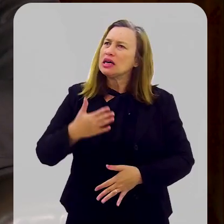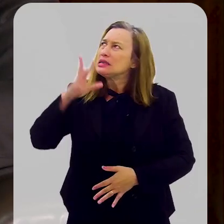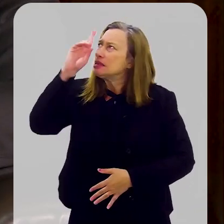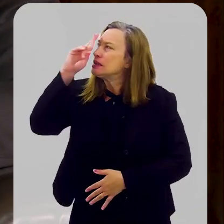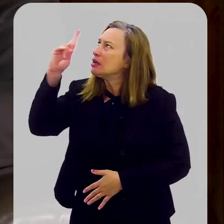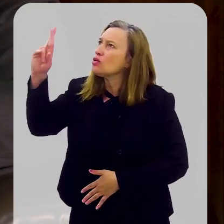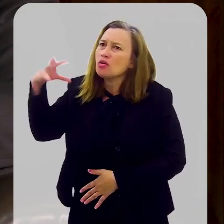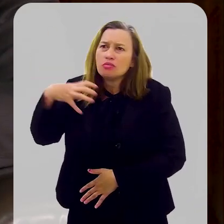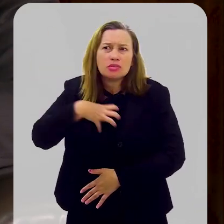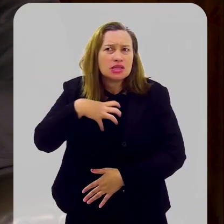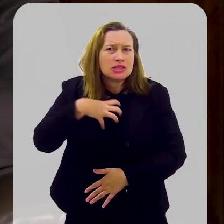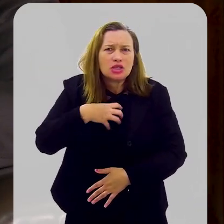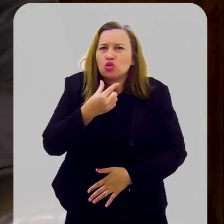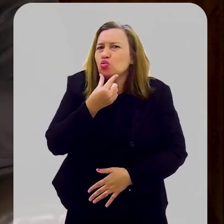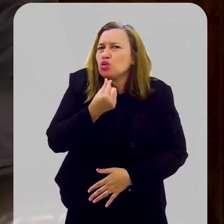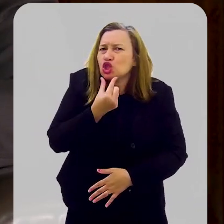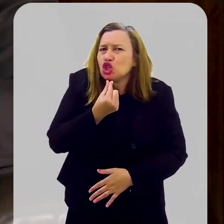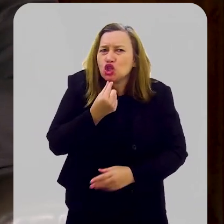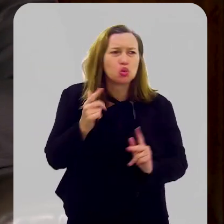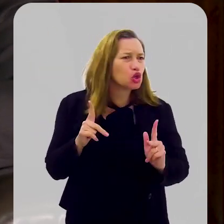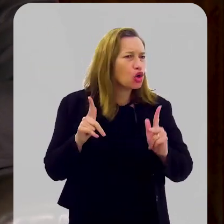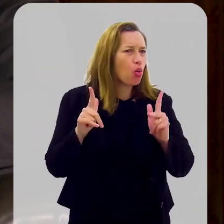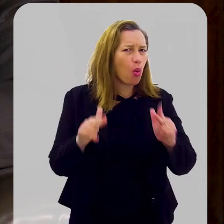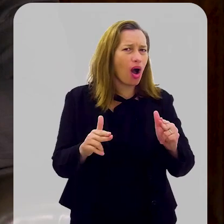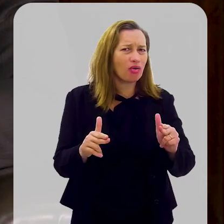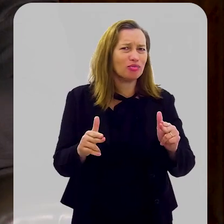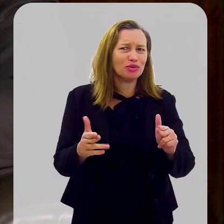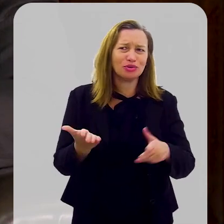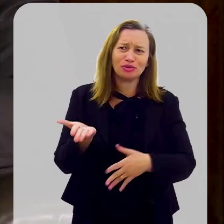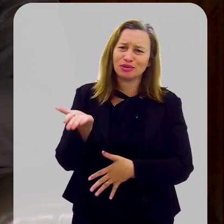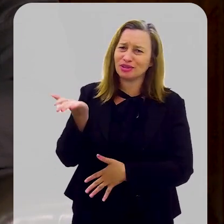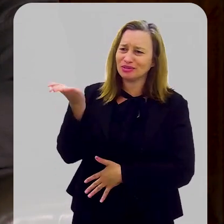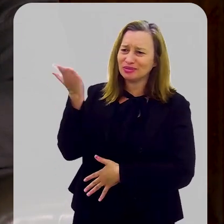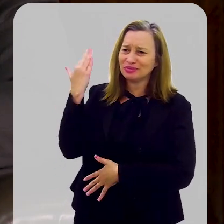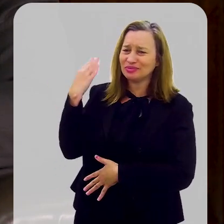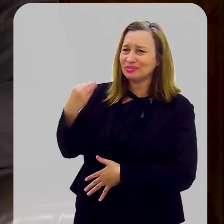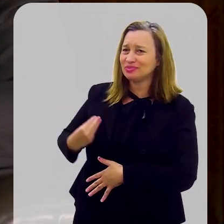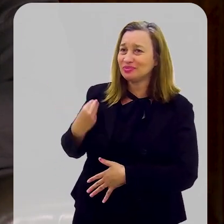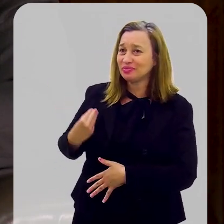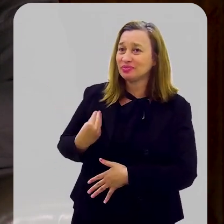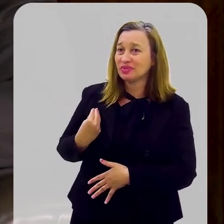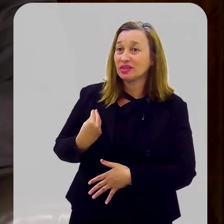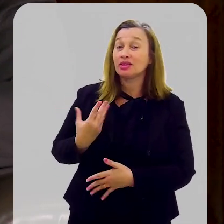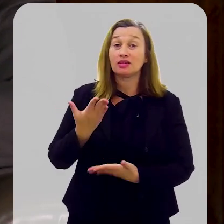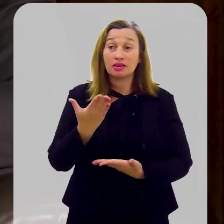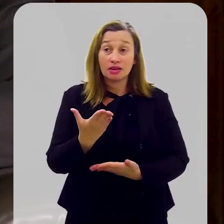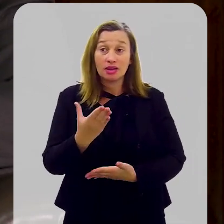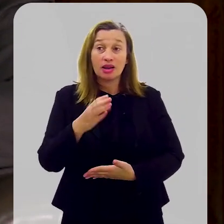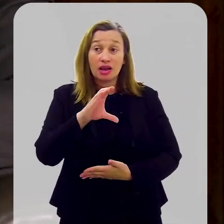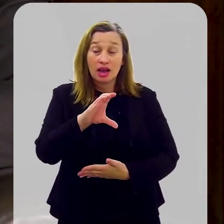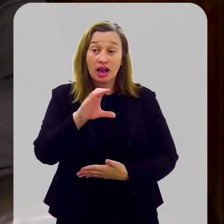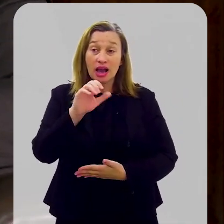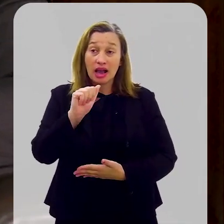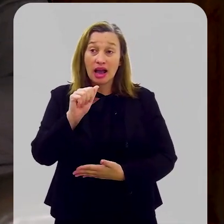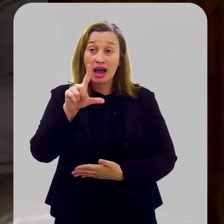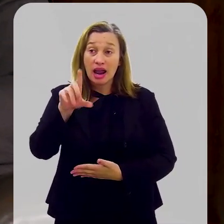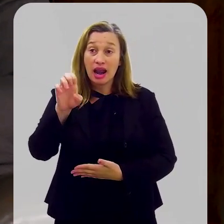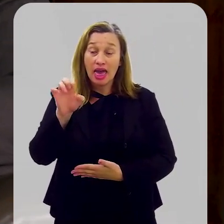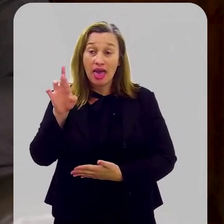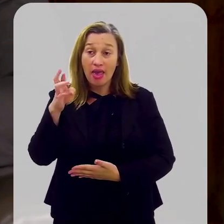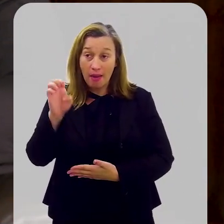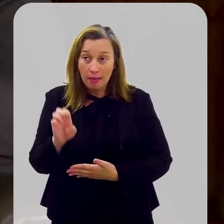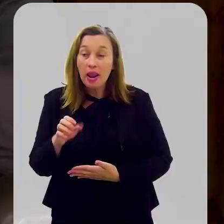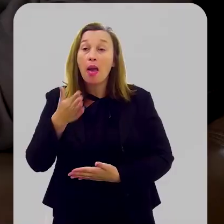Eu digo, Senhor, me sinto o mesmo menino de que quando comecei da minha vida. Caleb, né? Exatamente.